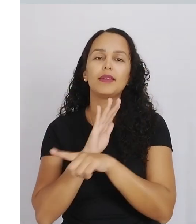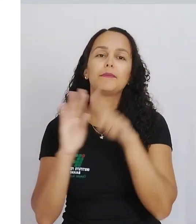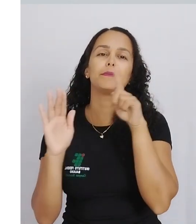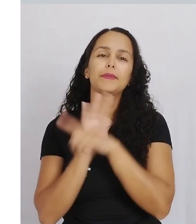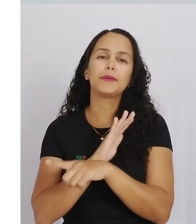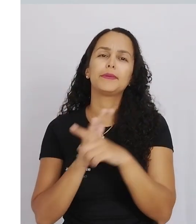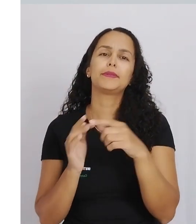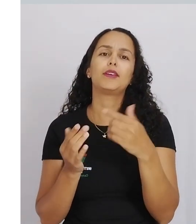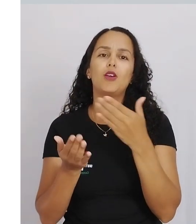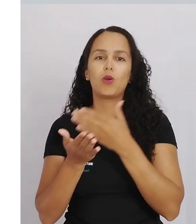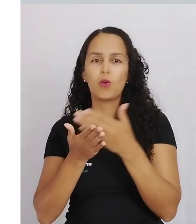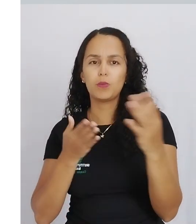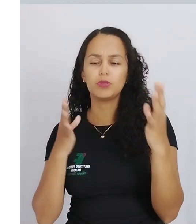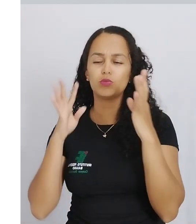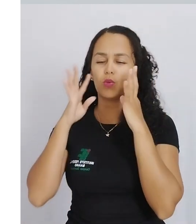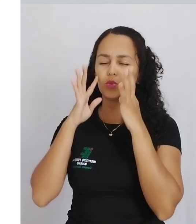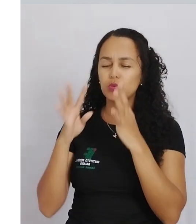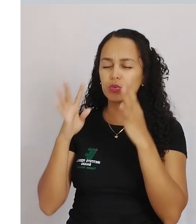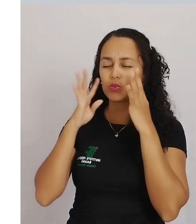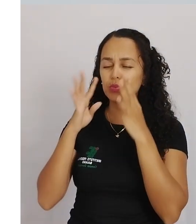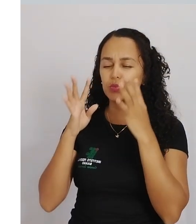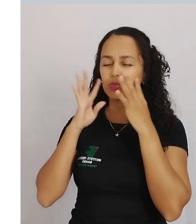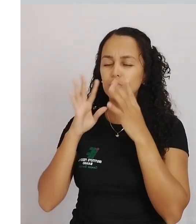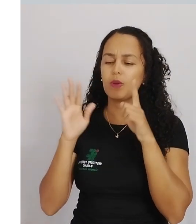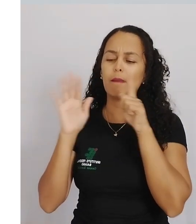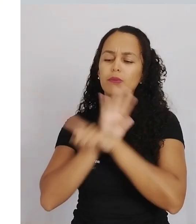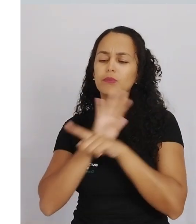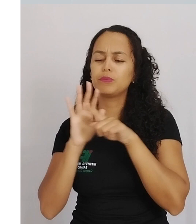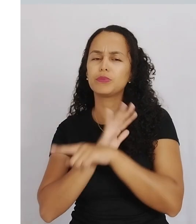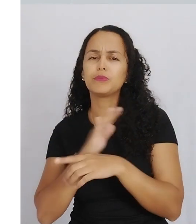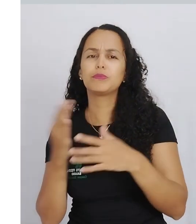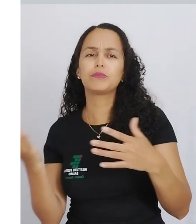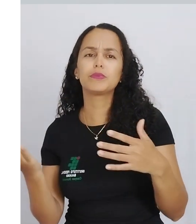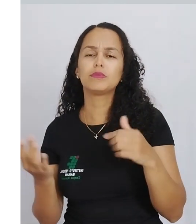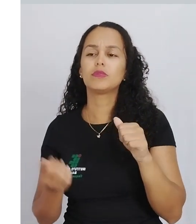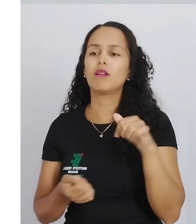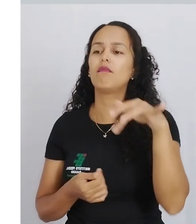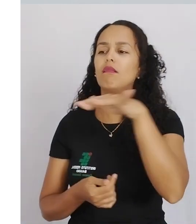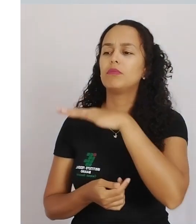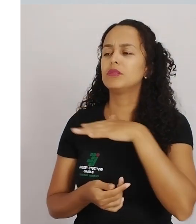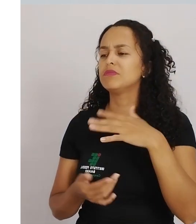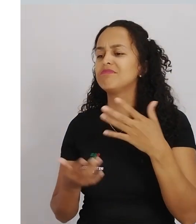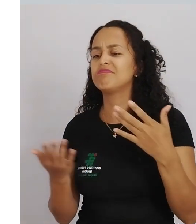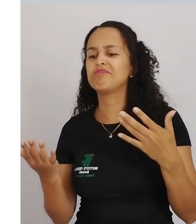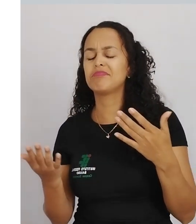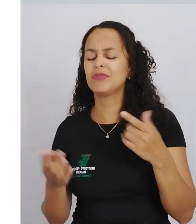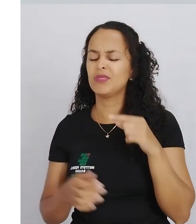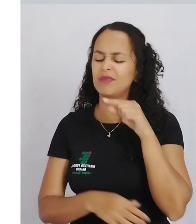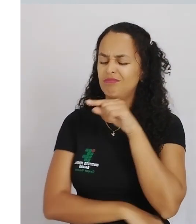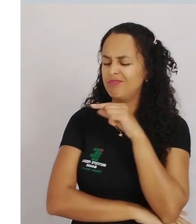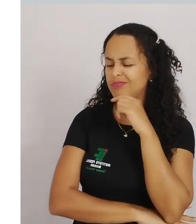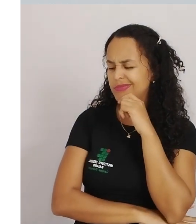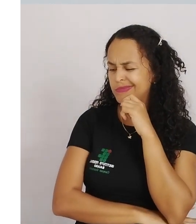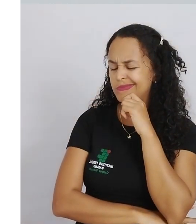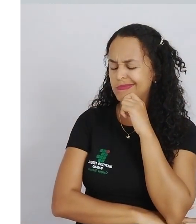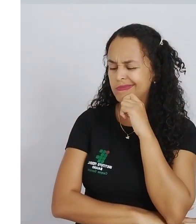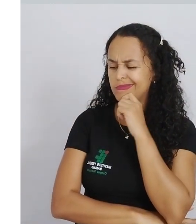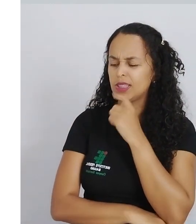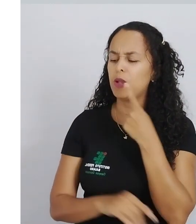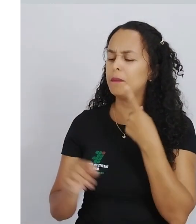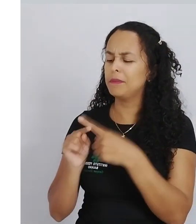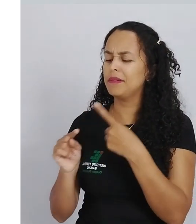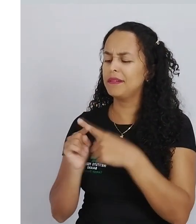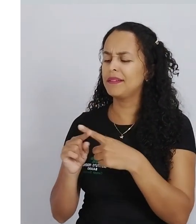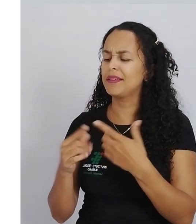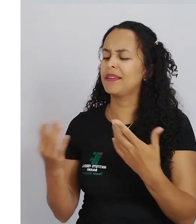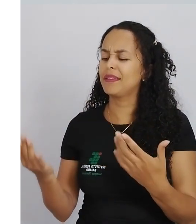elas começam a perguntar, elas começam a observar e perguntar, né? Você observa o seu espaço e questiona, oh, por que isso é